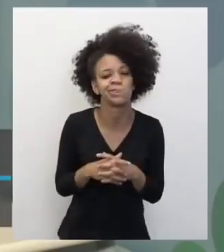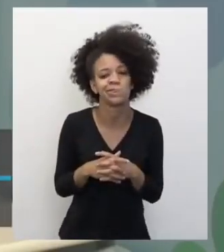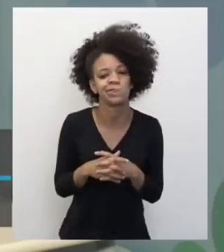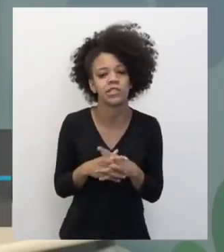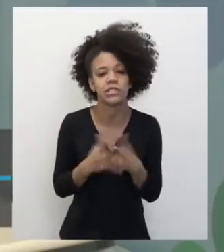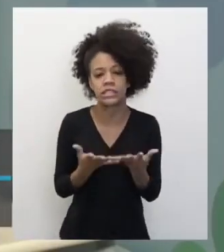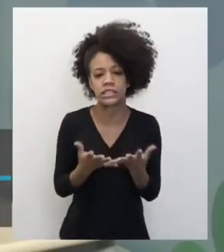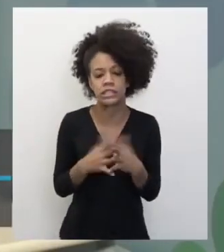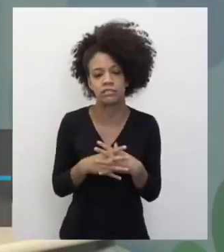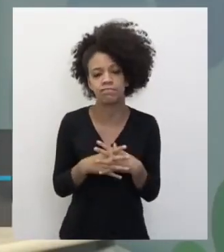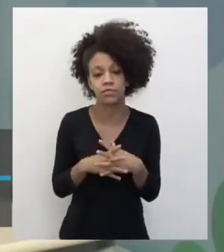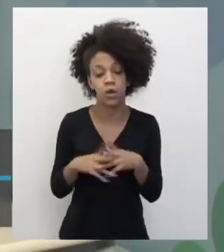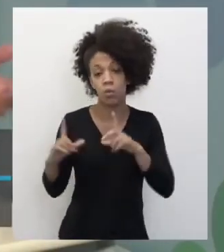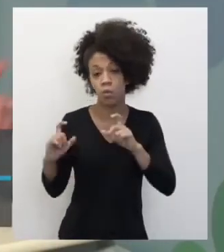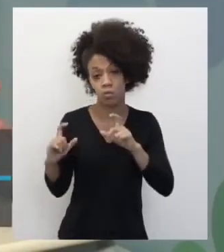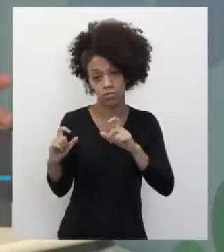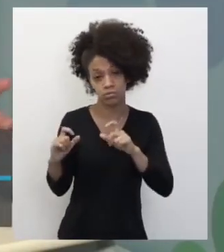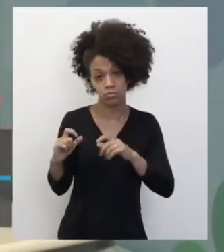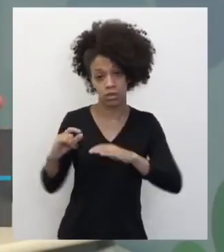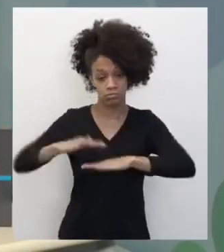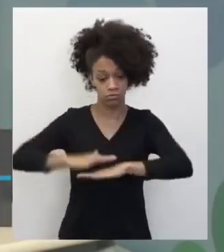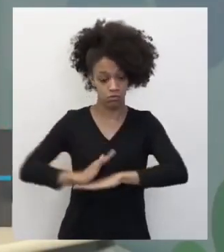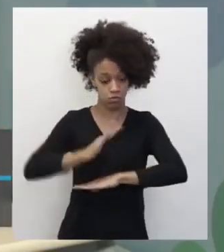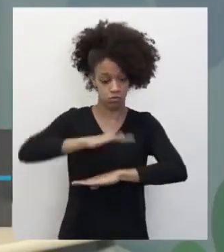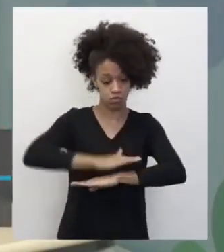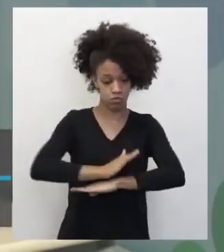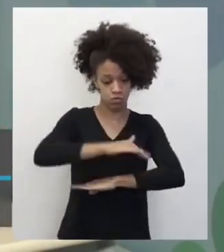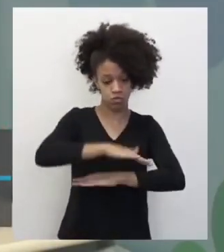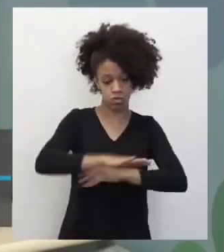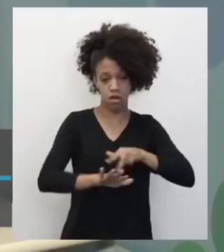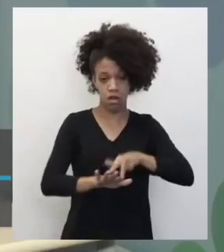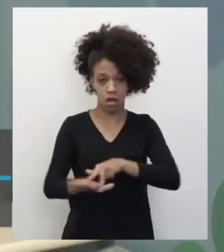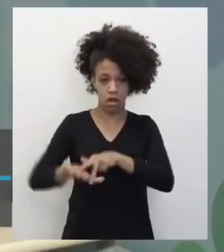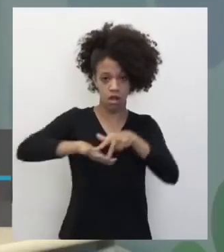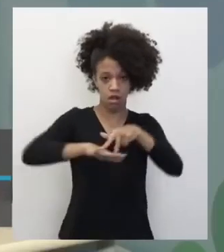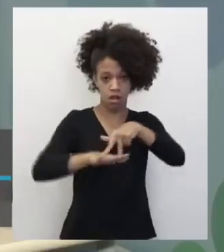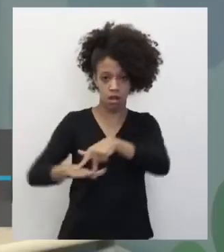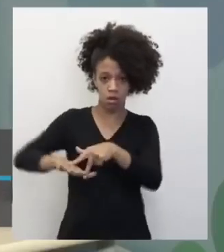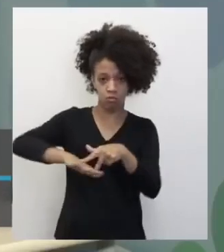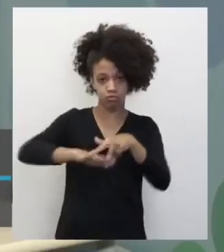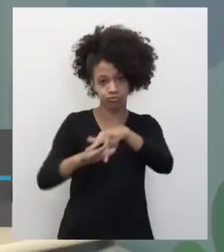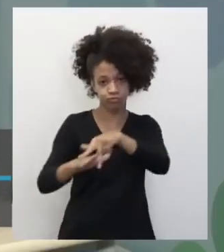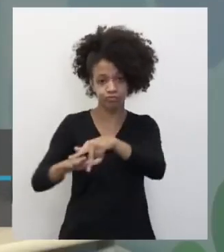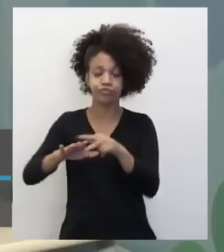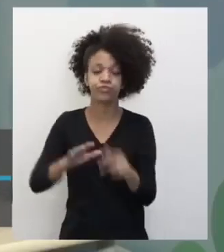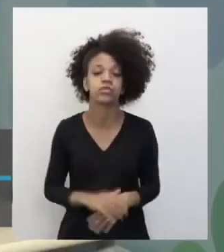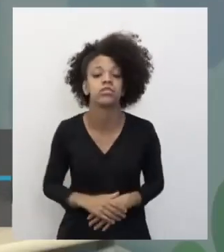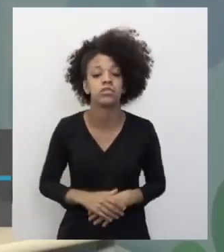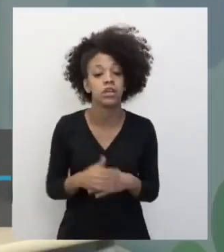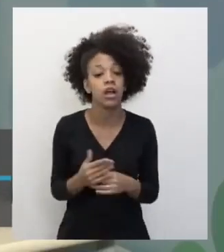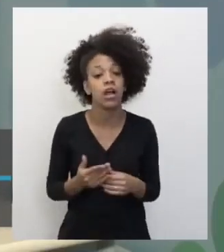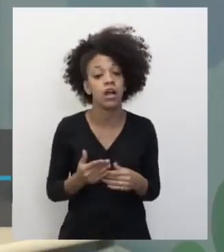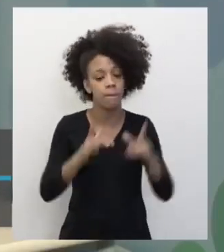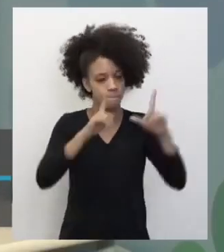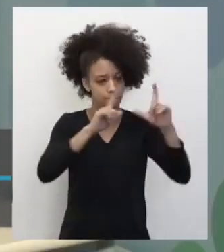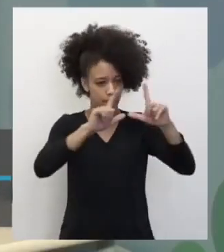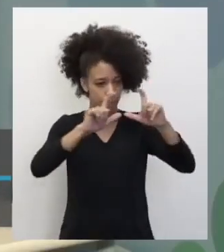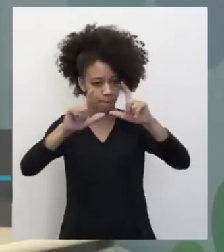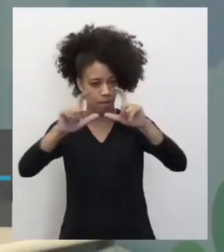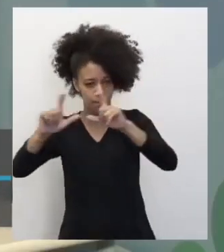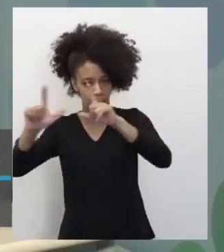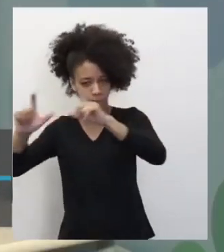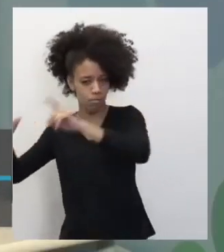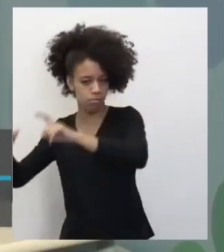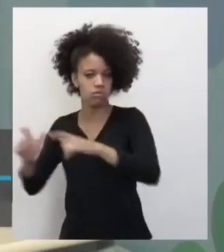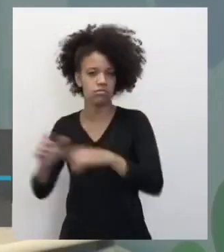vamos supor, um fotógrafo de surf. Ele vai ter que pegar uma sequência de fotos. Tá. E aí ele tem que pegar todo